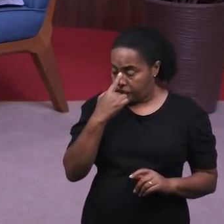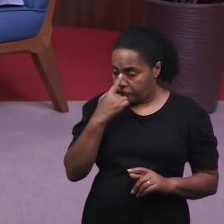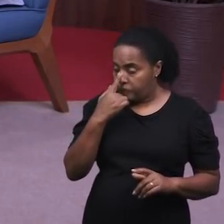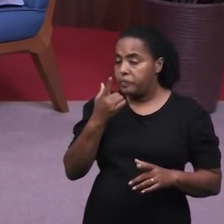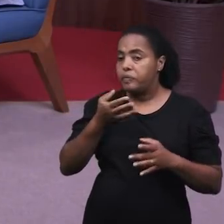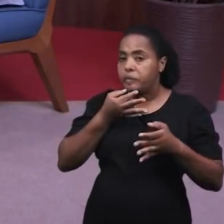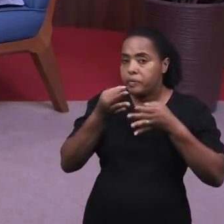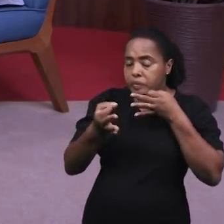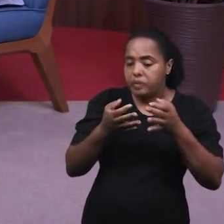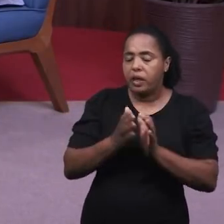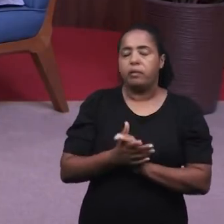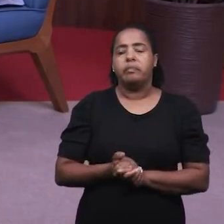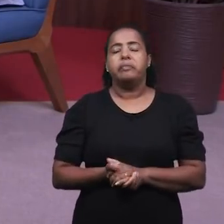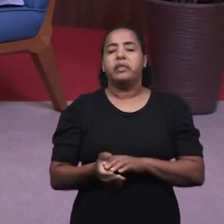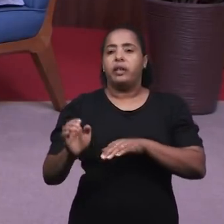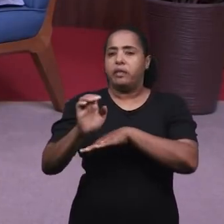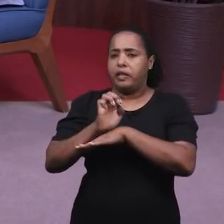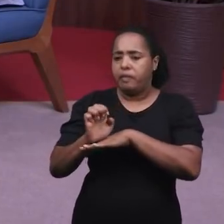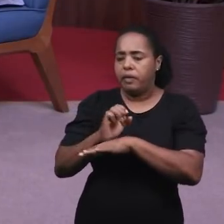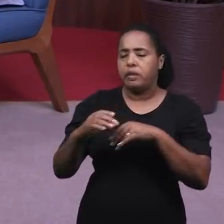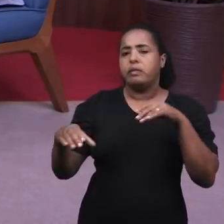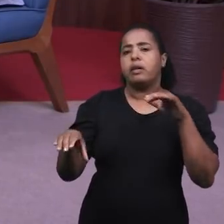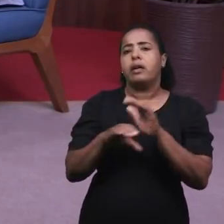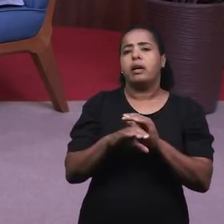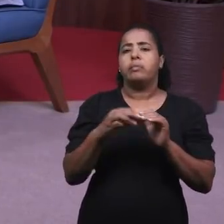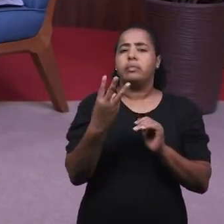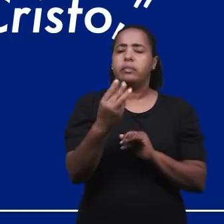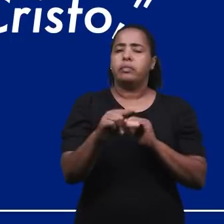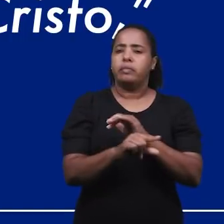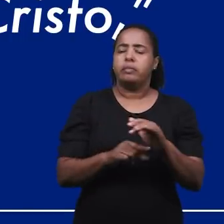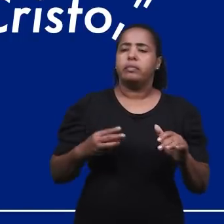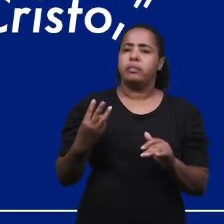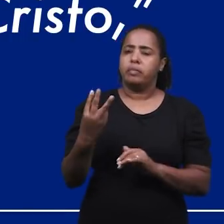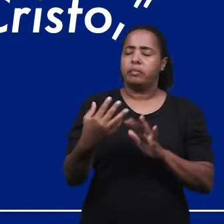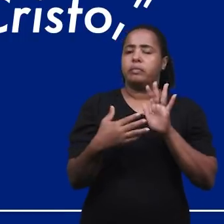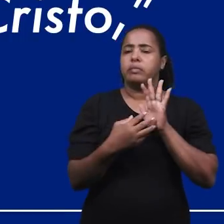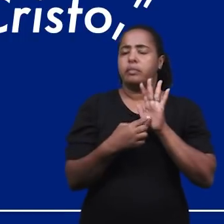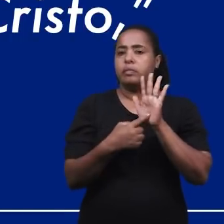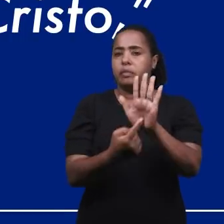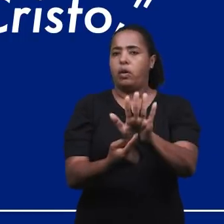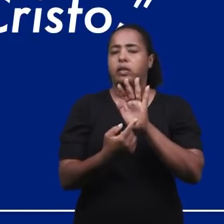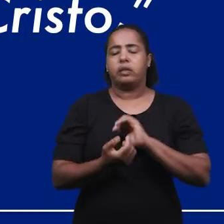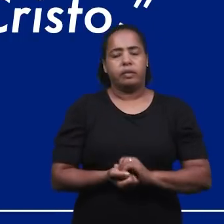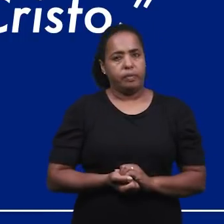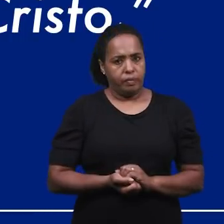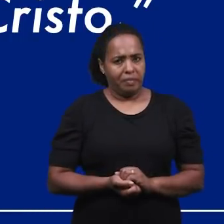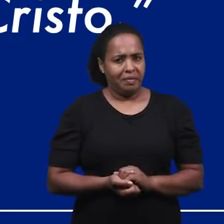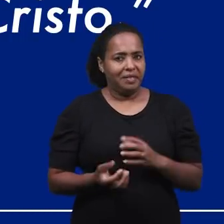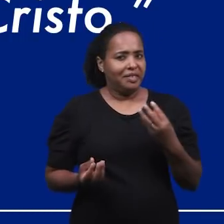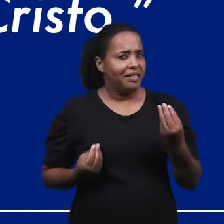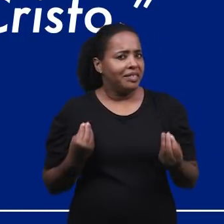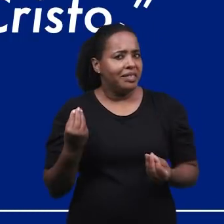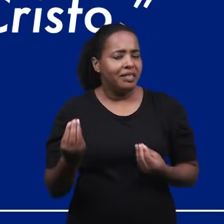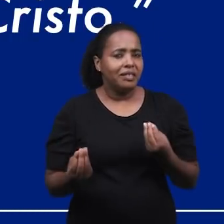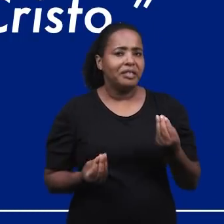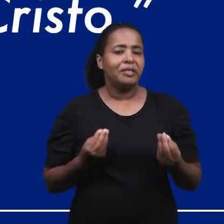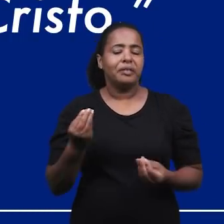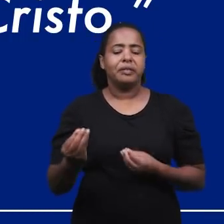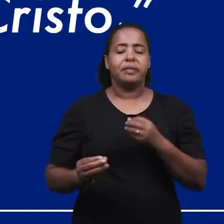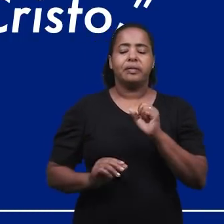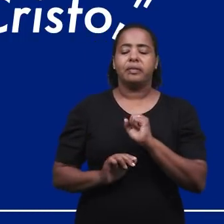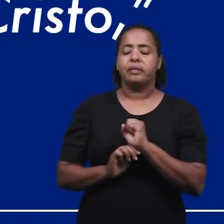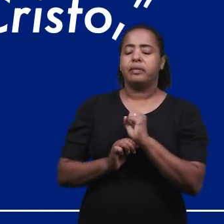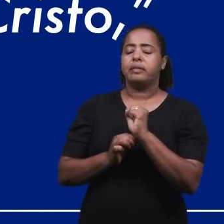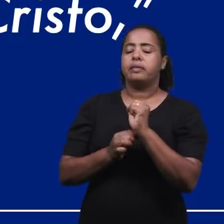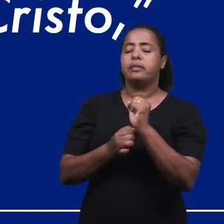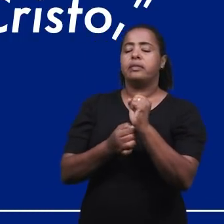Efésios, capítulo 3, os versos são os versos 3 e 4, que está aqui na tela, que diz assim: como me foi este